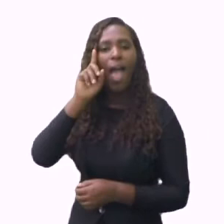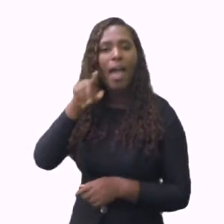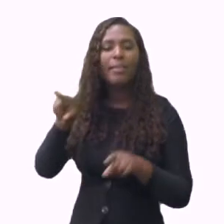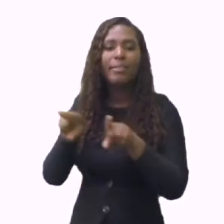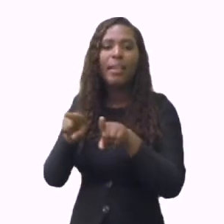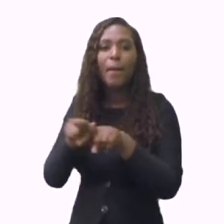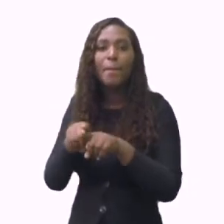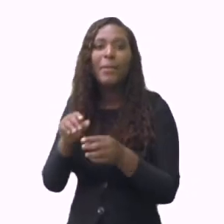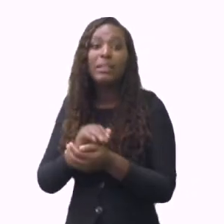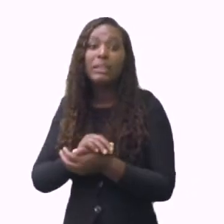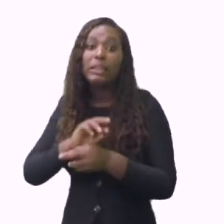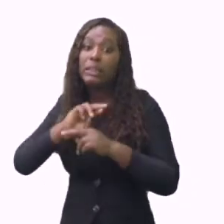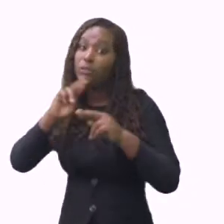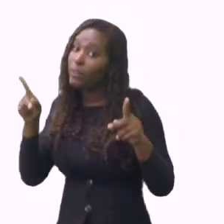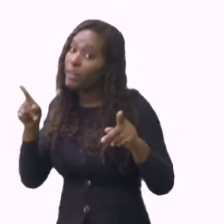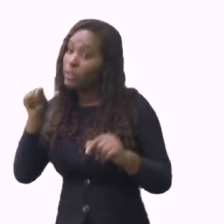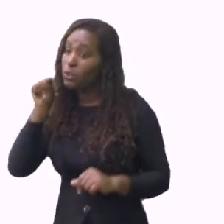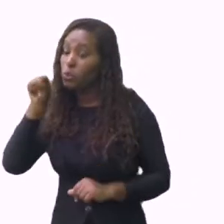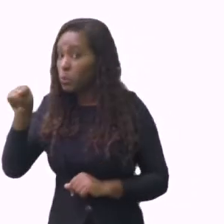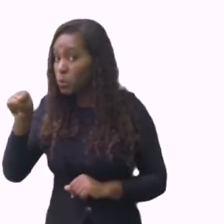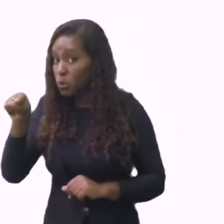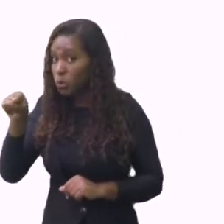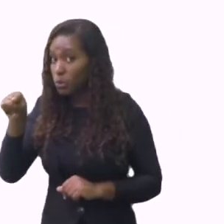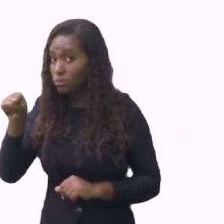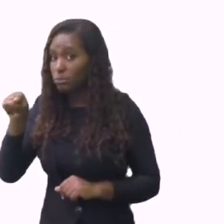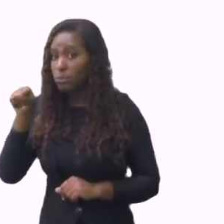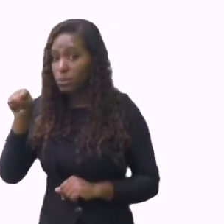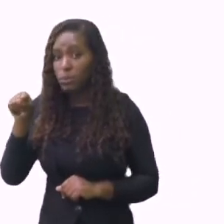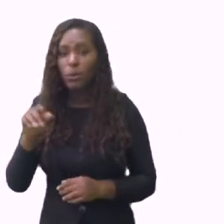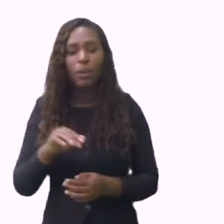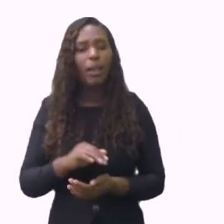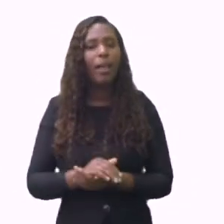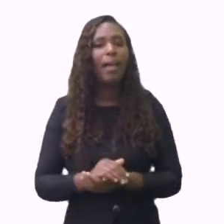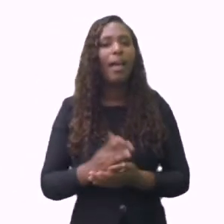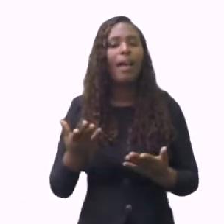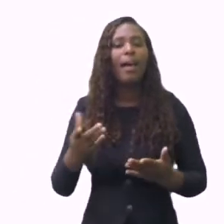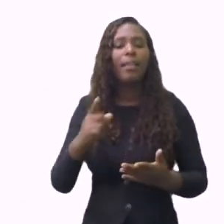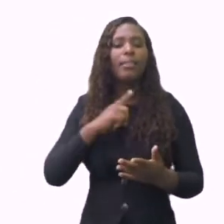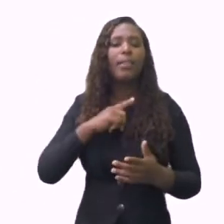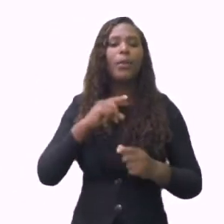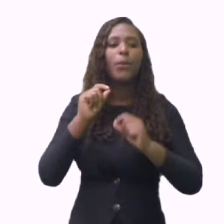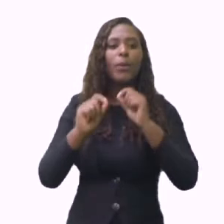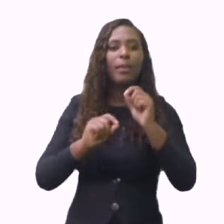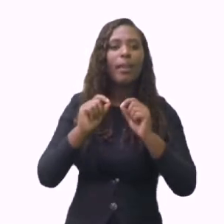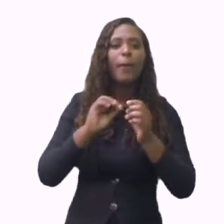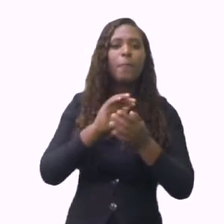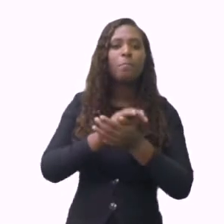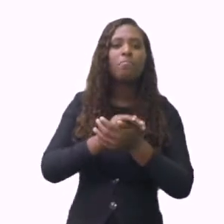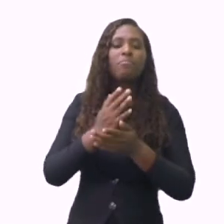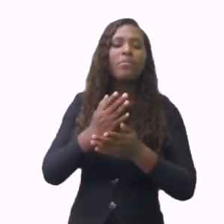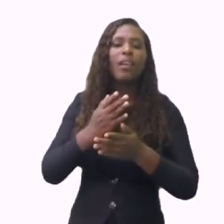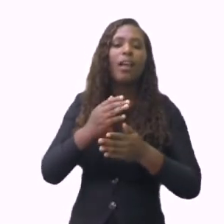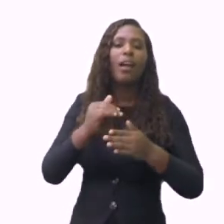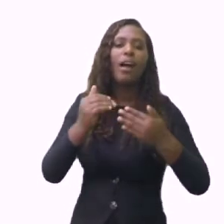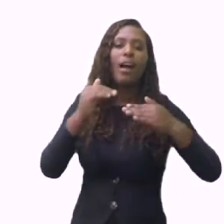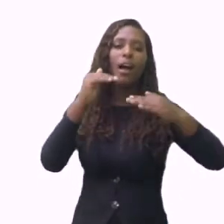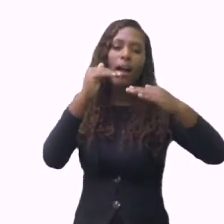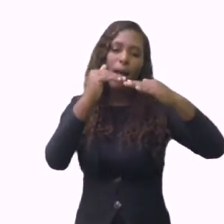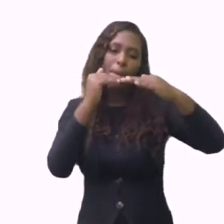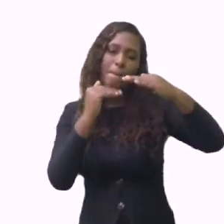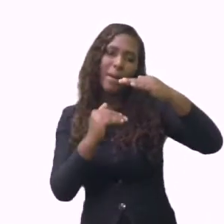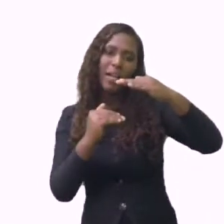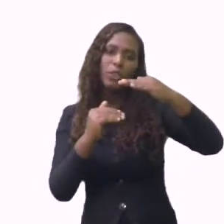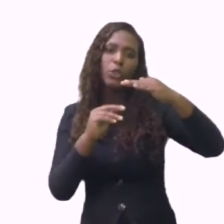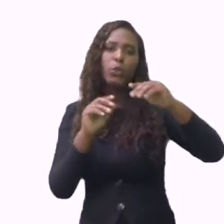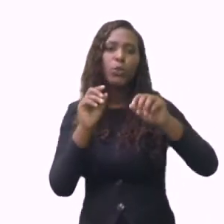do ponto, né? Ela tem o sinalzinho e ela desce um pouquinho para baixo do texto. Serve para indicar